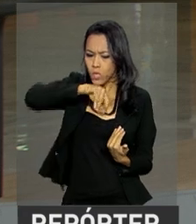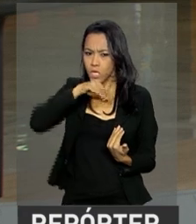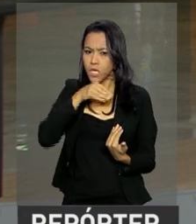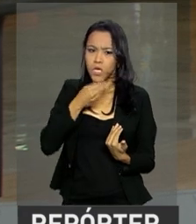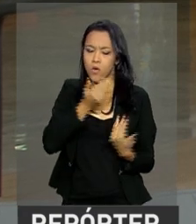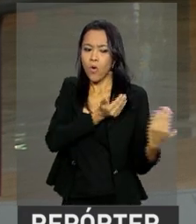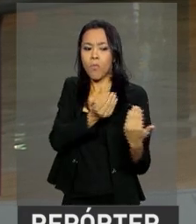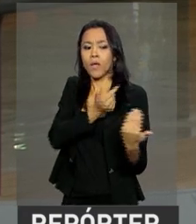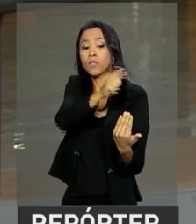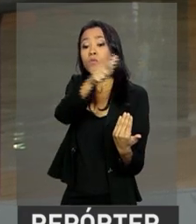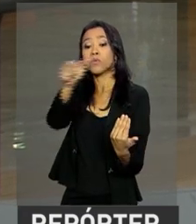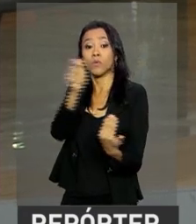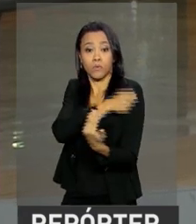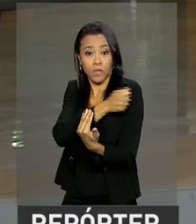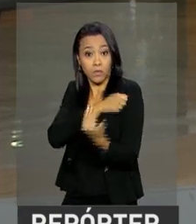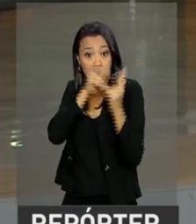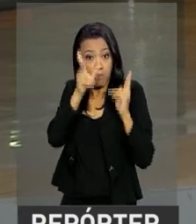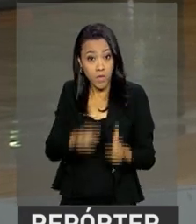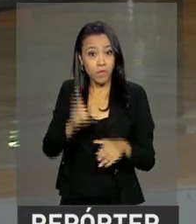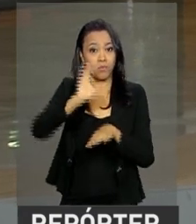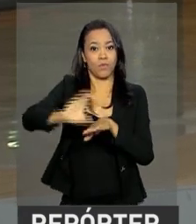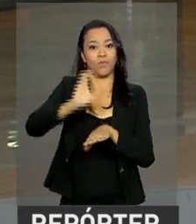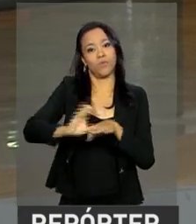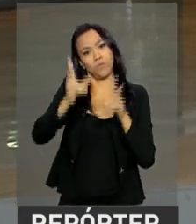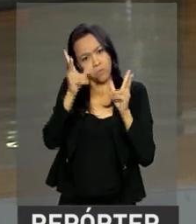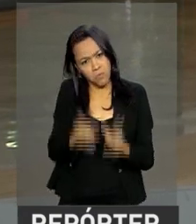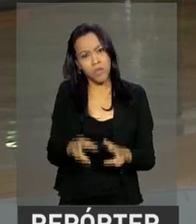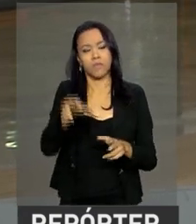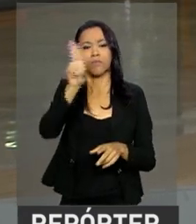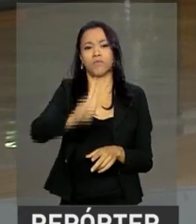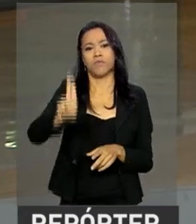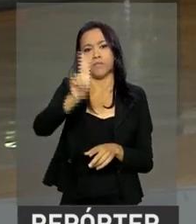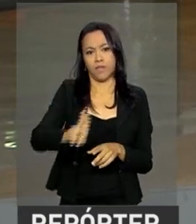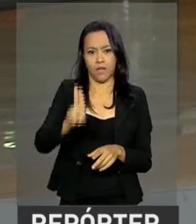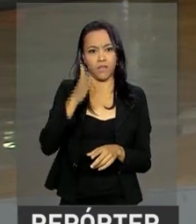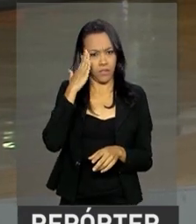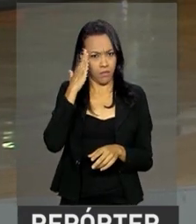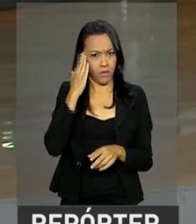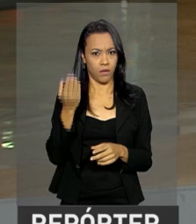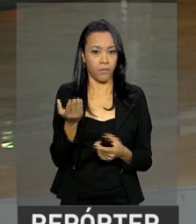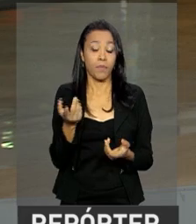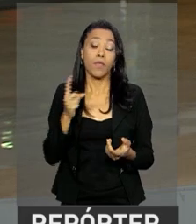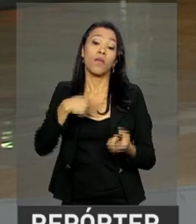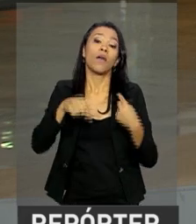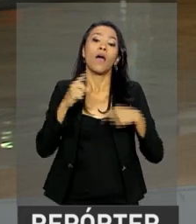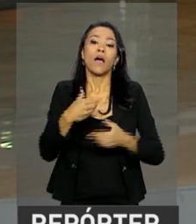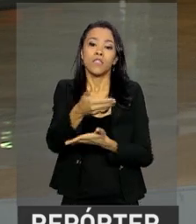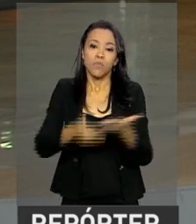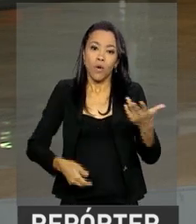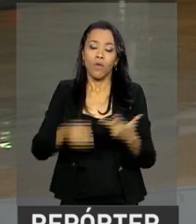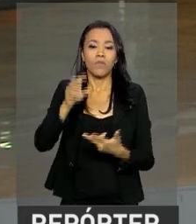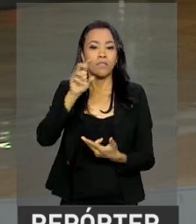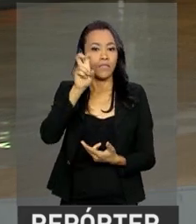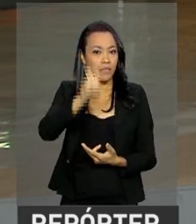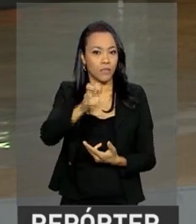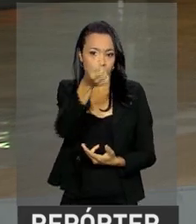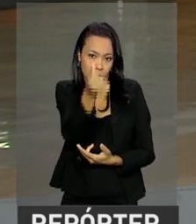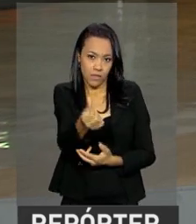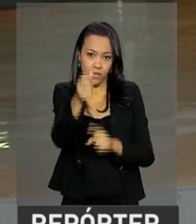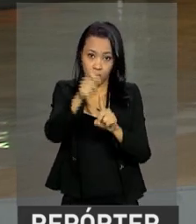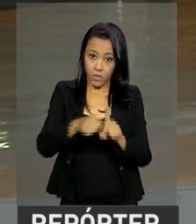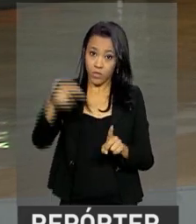estudantes que buscam uma vaga na mesma Universidade ou no mesmo curso as provas do Enem estão marcadas para os dias 5 e 6 de